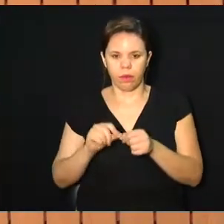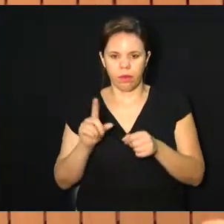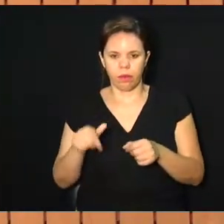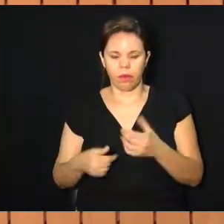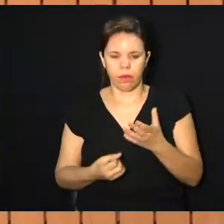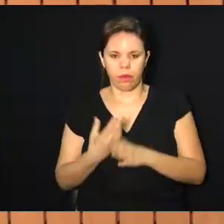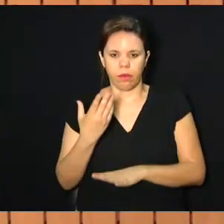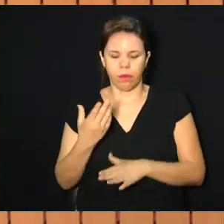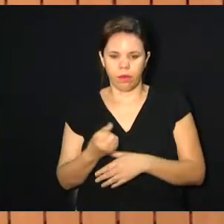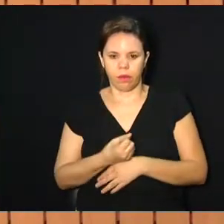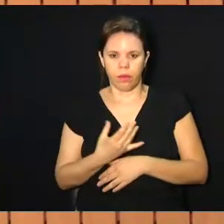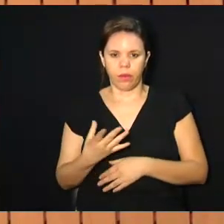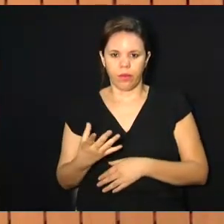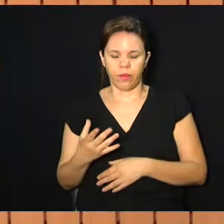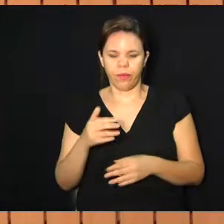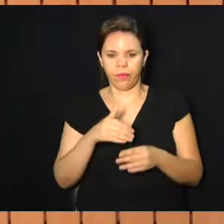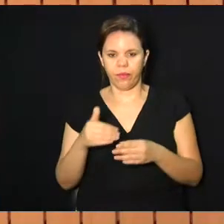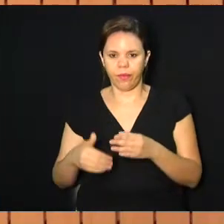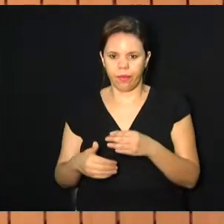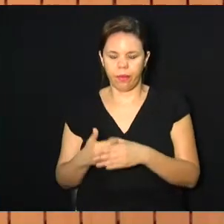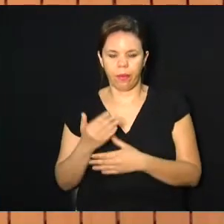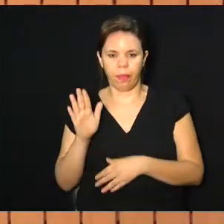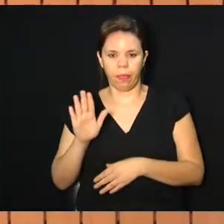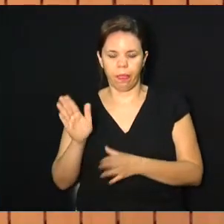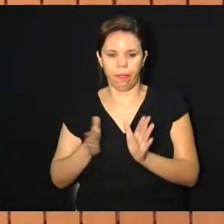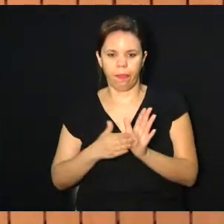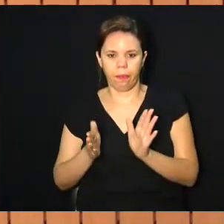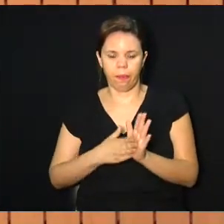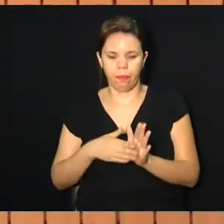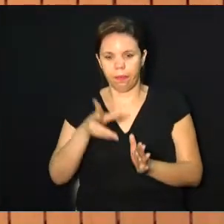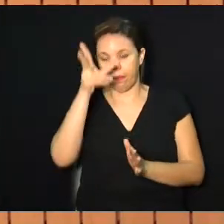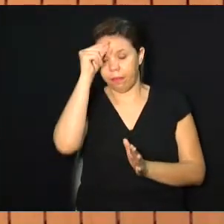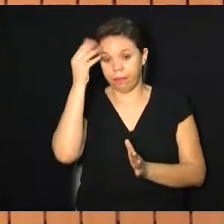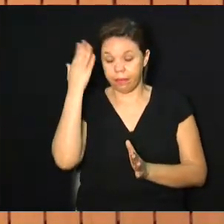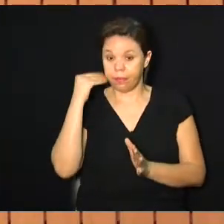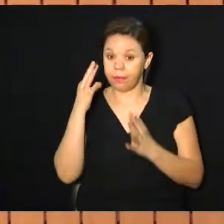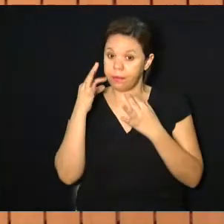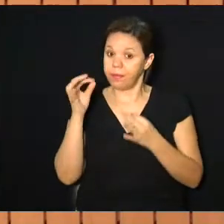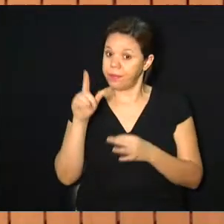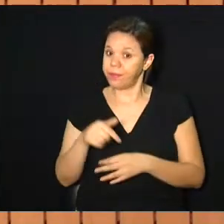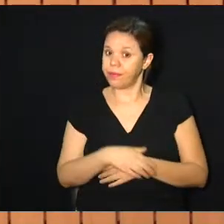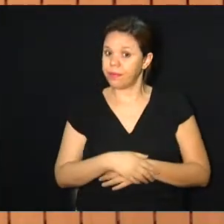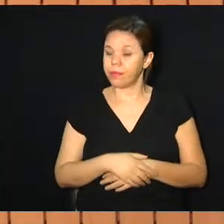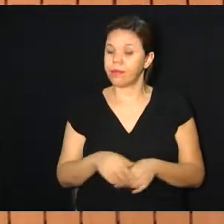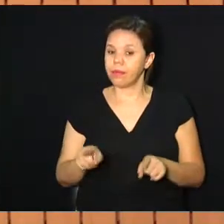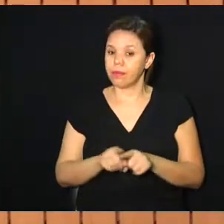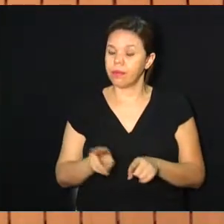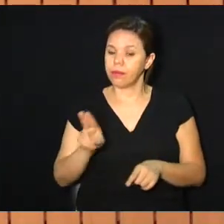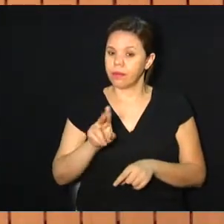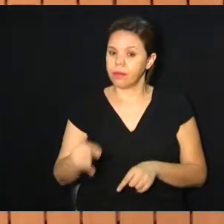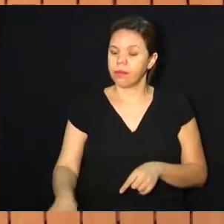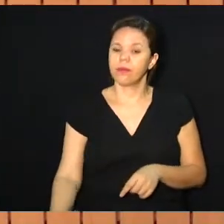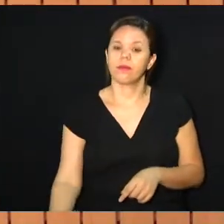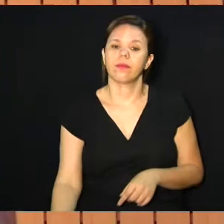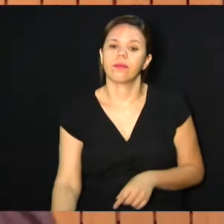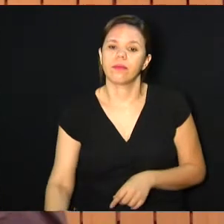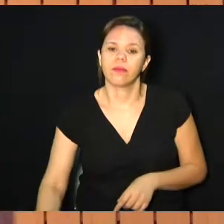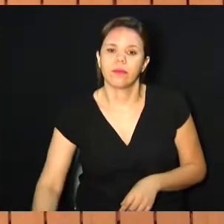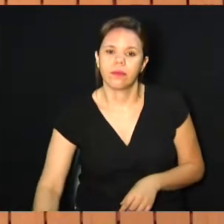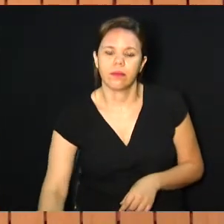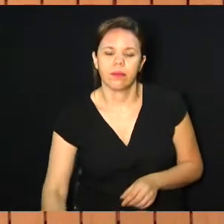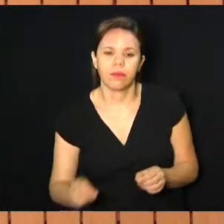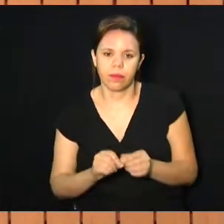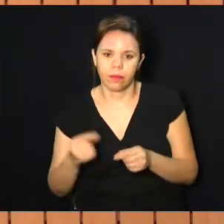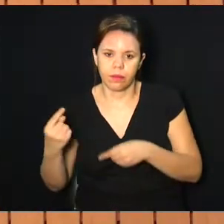gera uma proporção eleitoral, assim, então é importante o prefeito estar alerta disso, e a gente tem até usado isso para falar, tem que fazer um debate para que a